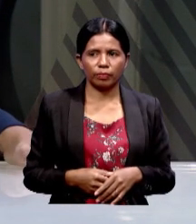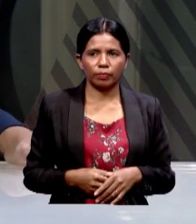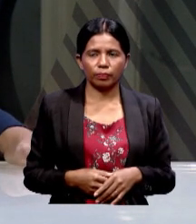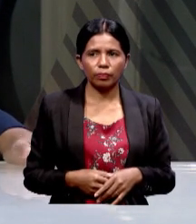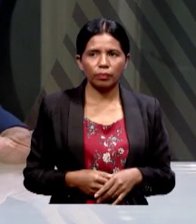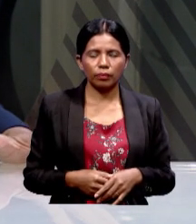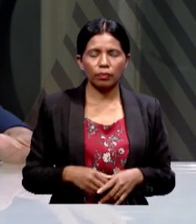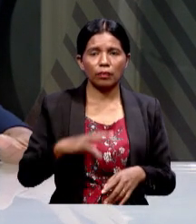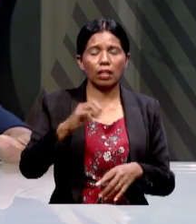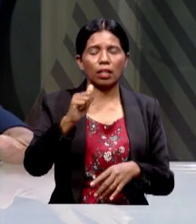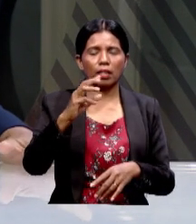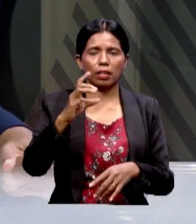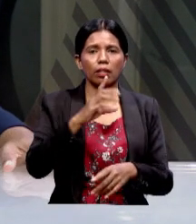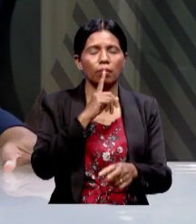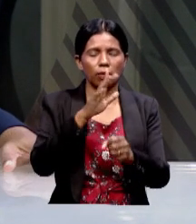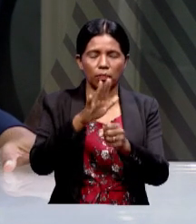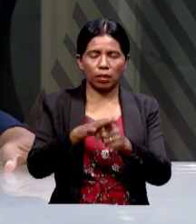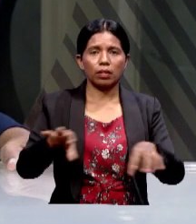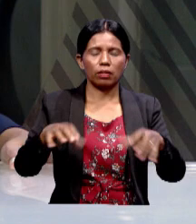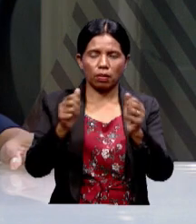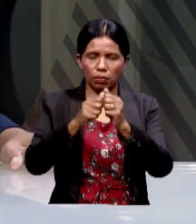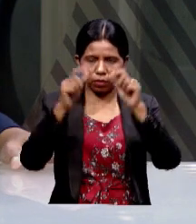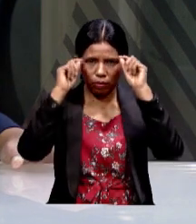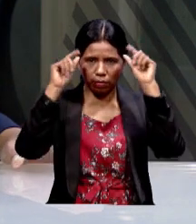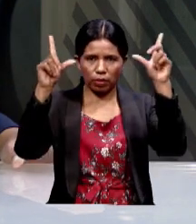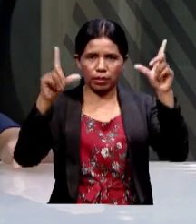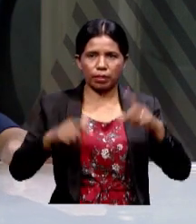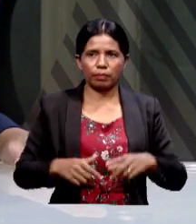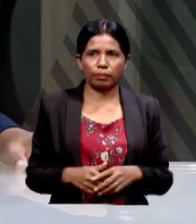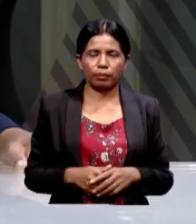Canadá compromete atualmente em lutar em relação bilateral ao Timor-Leste.